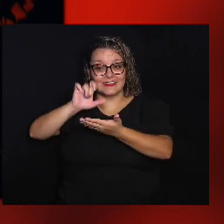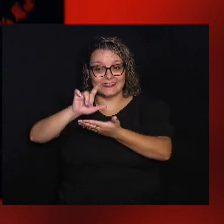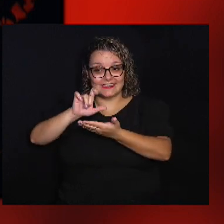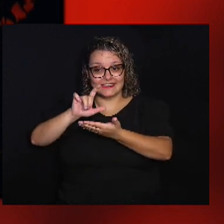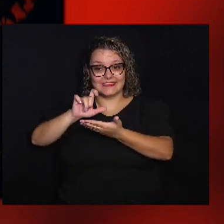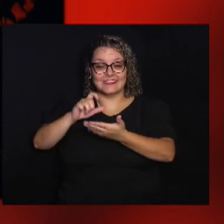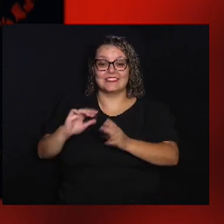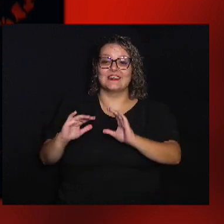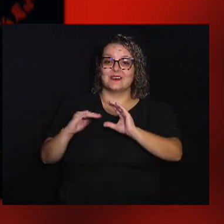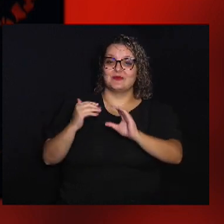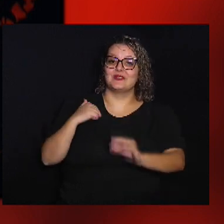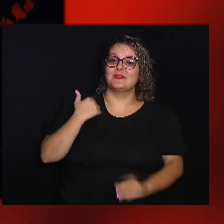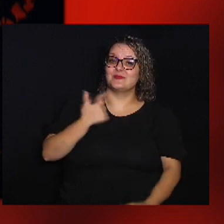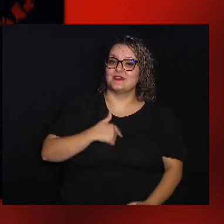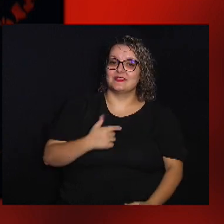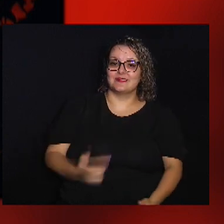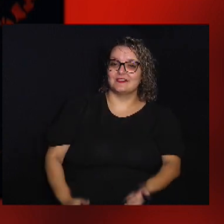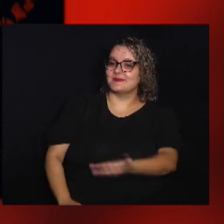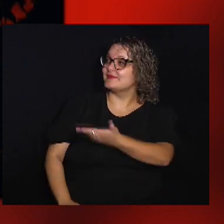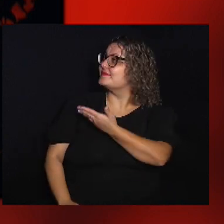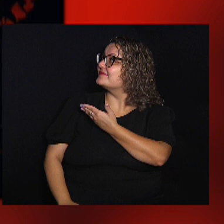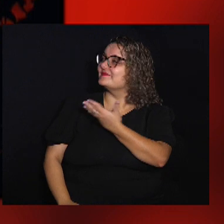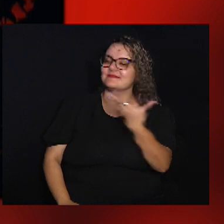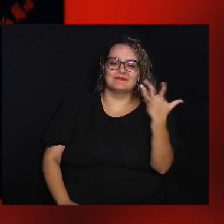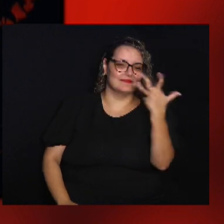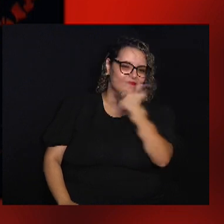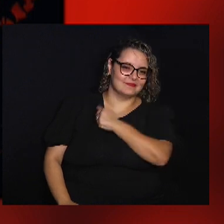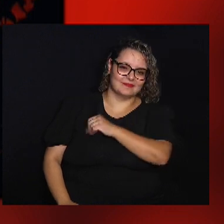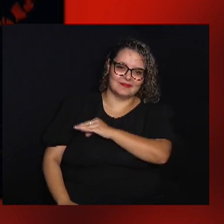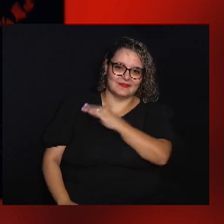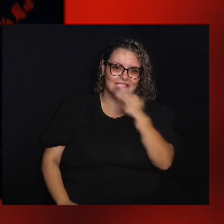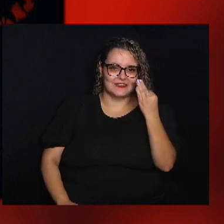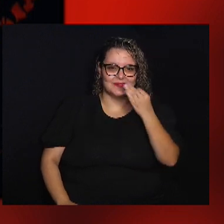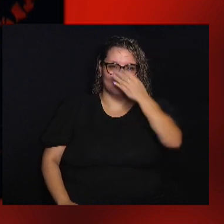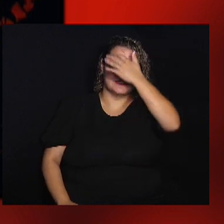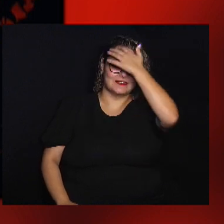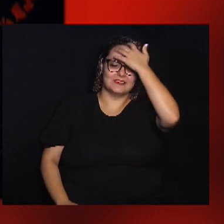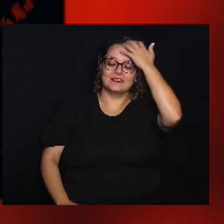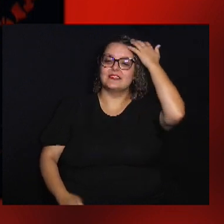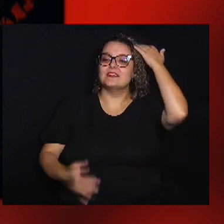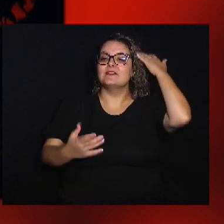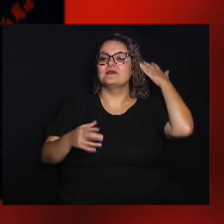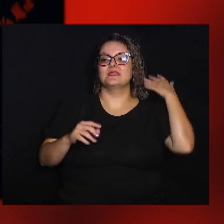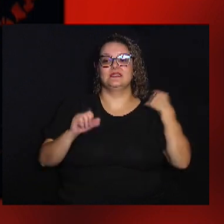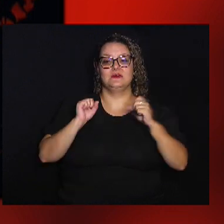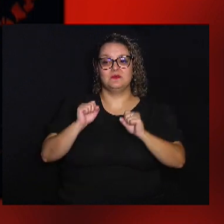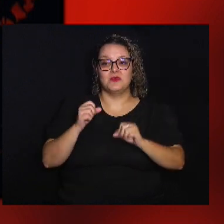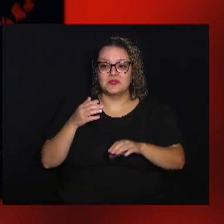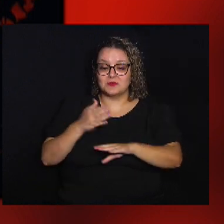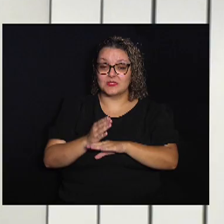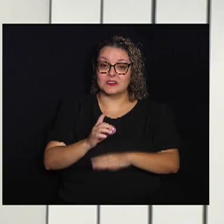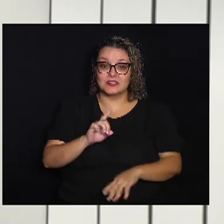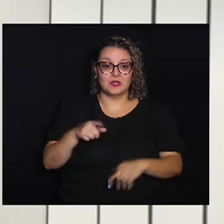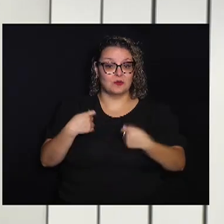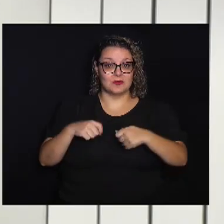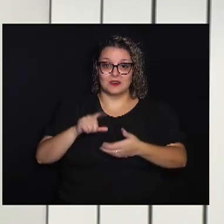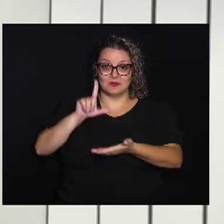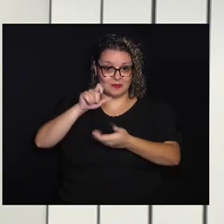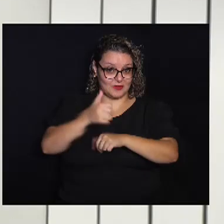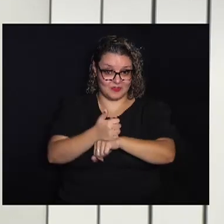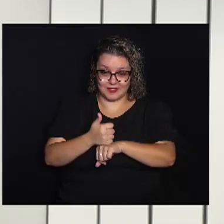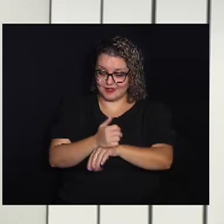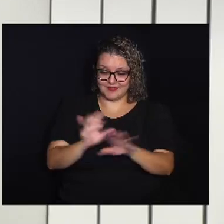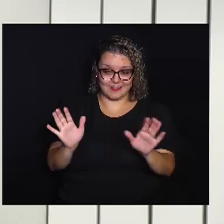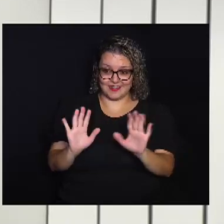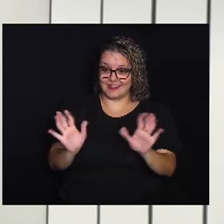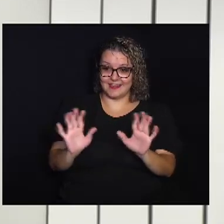que enviou esse material, a Nilce. E você, olha, pode participar também, não precisa ser fotógrafa